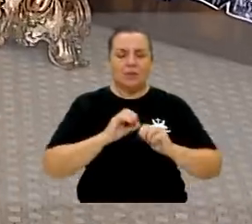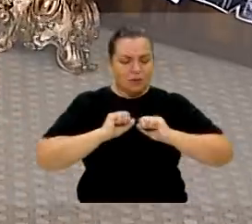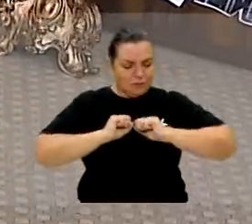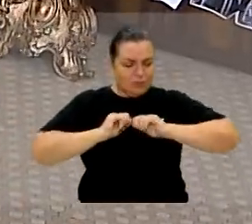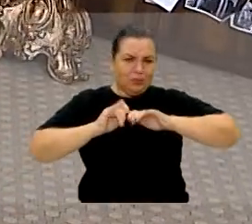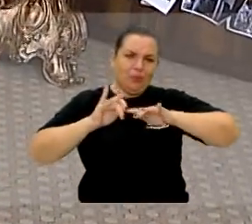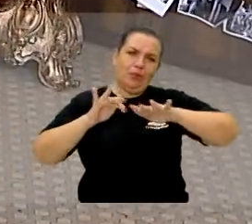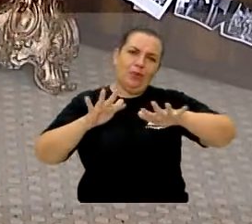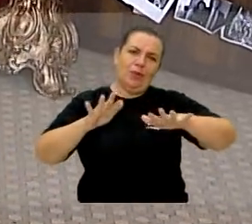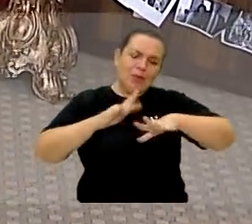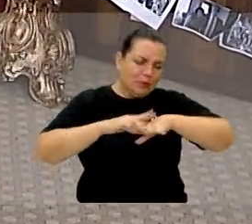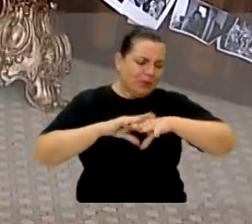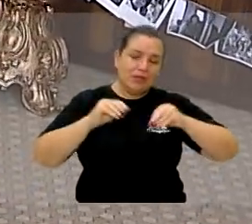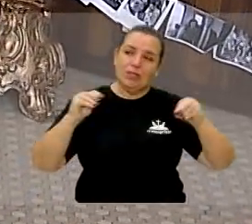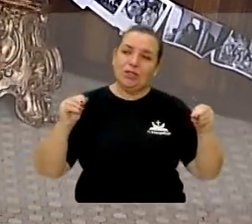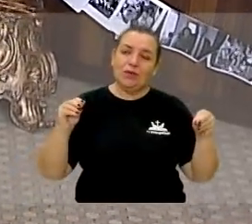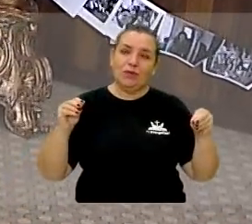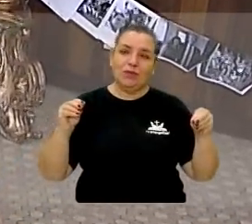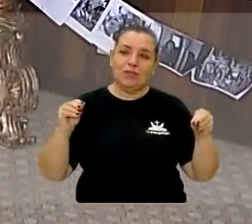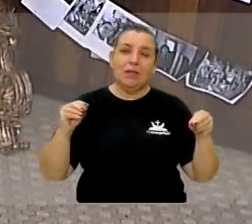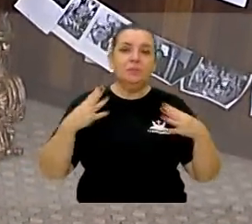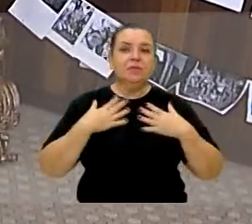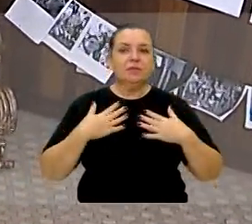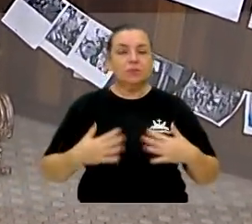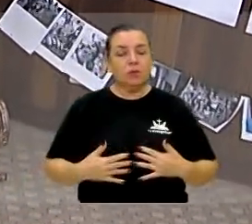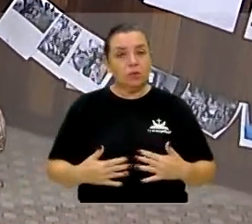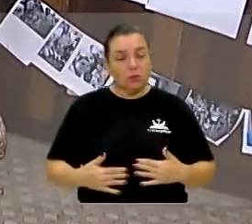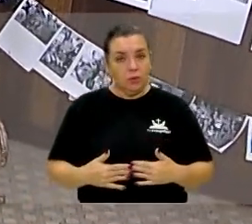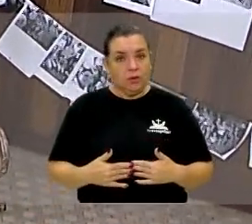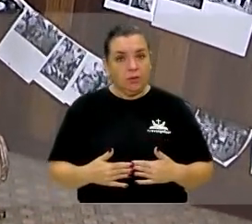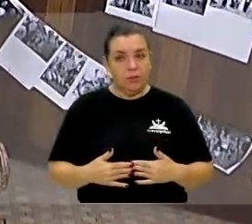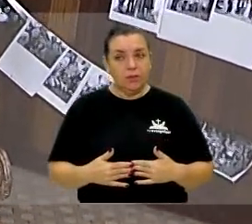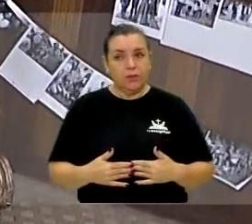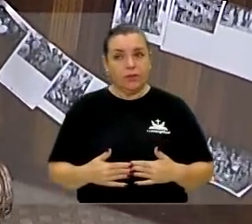irmãos, no corpo,